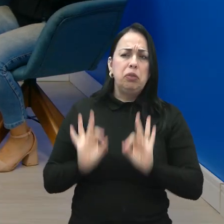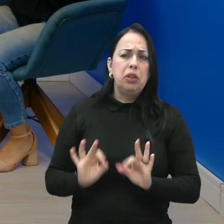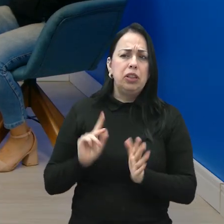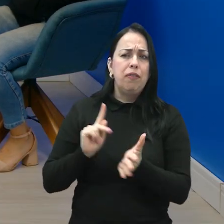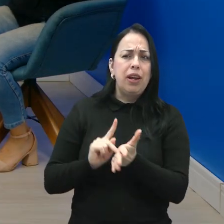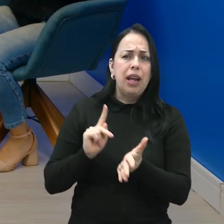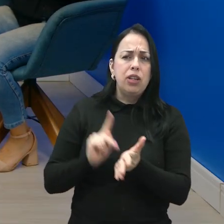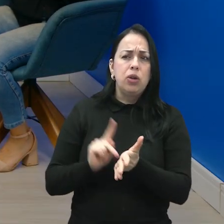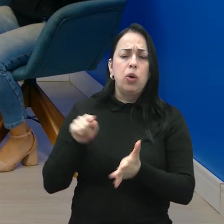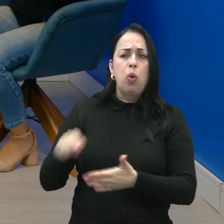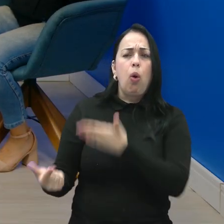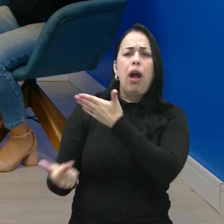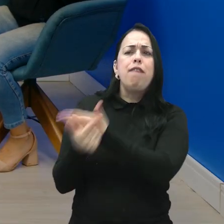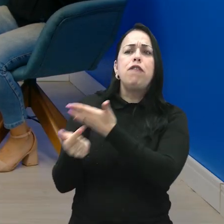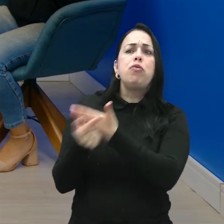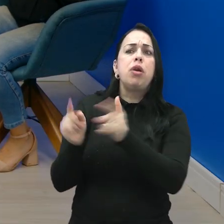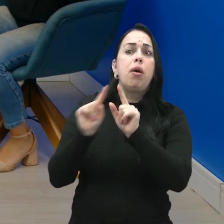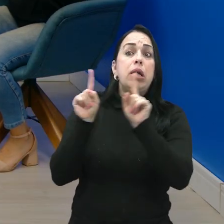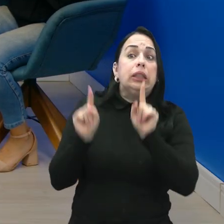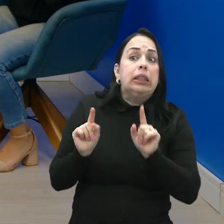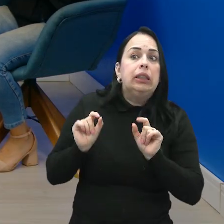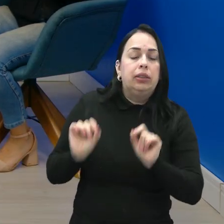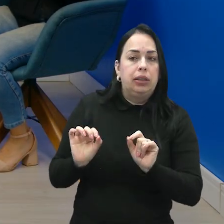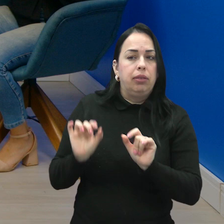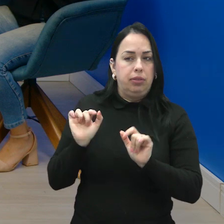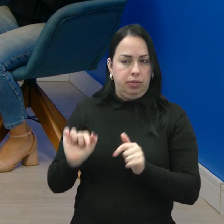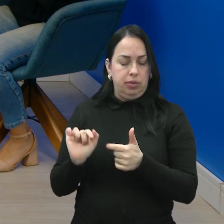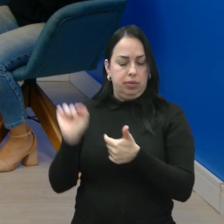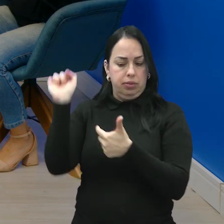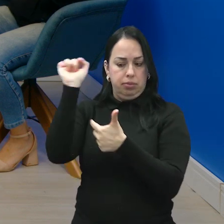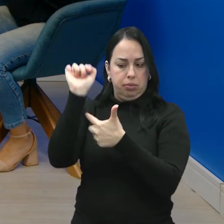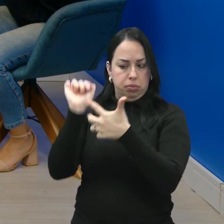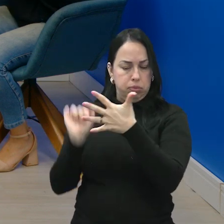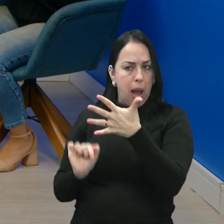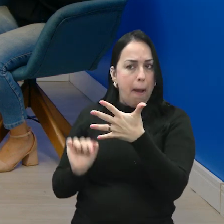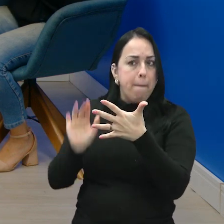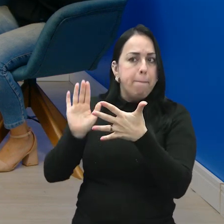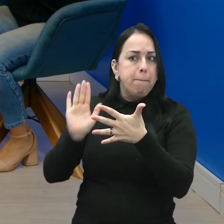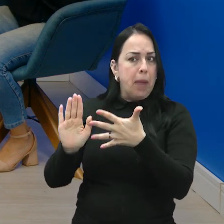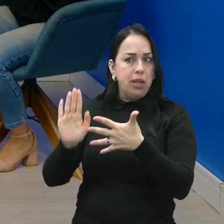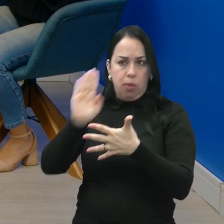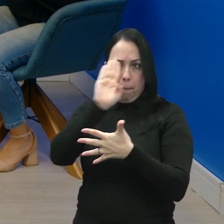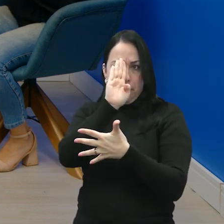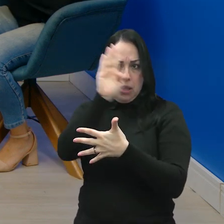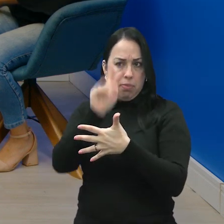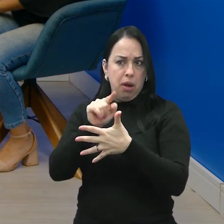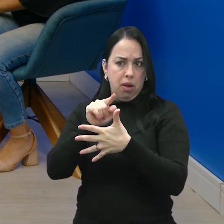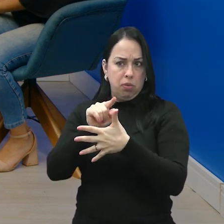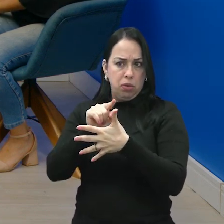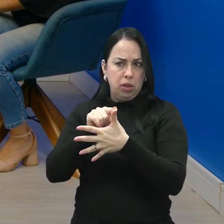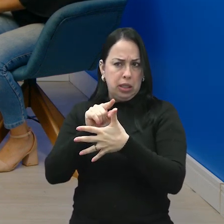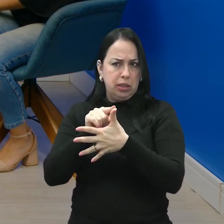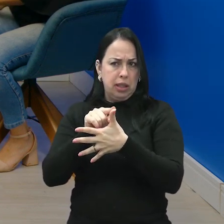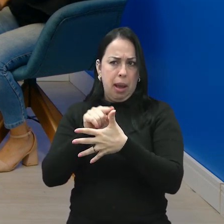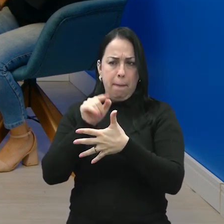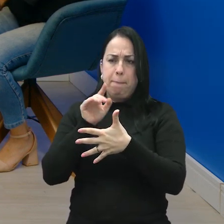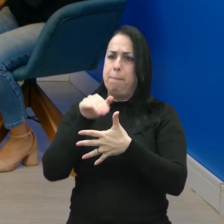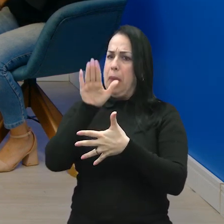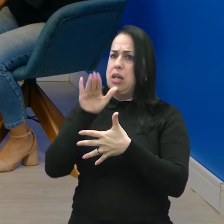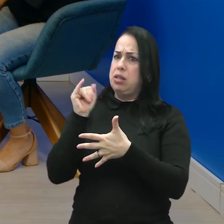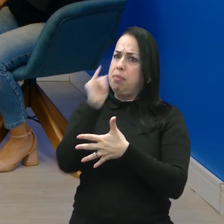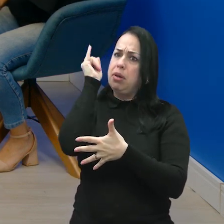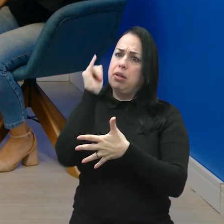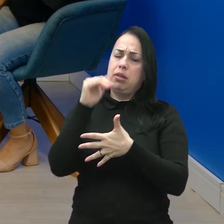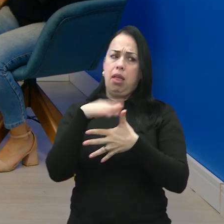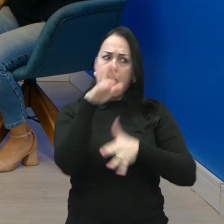de qual que é a função do vereador. Vamos começar. São várias, né, mas uma delas é talvez a